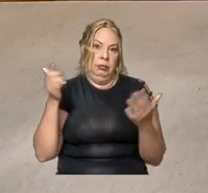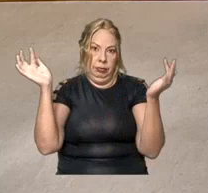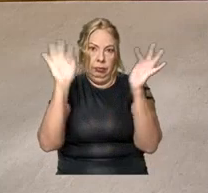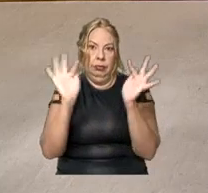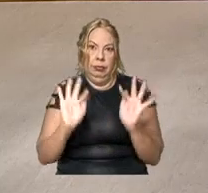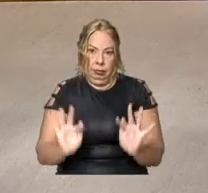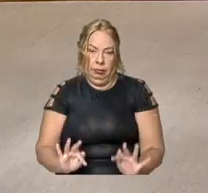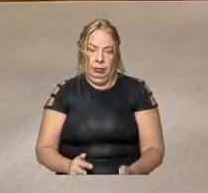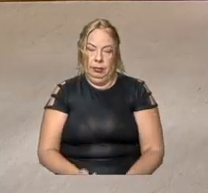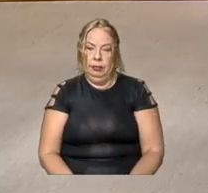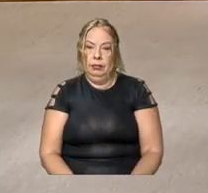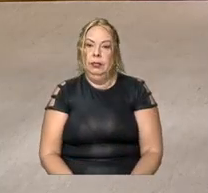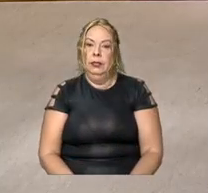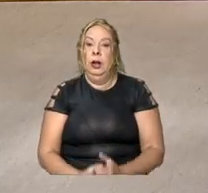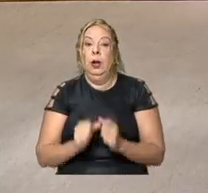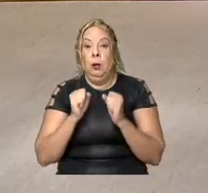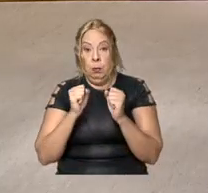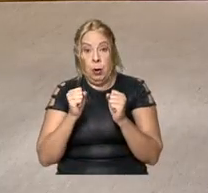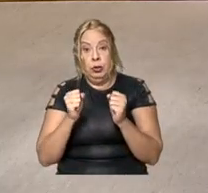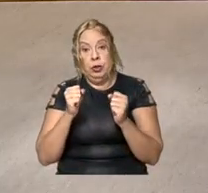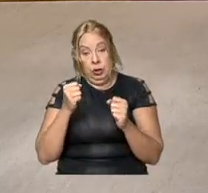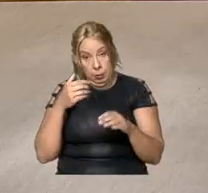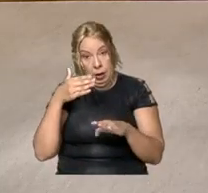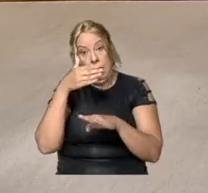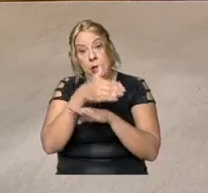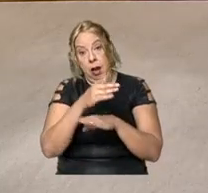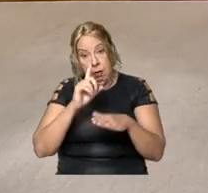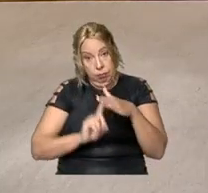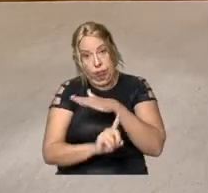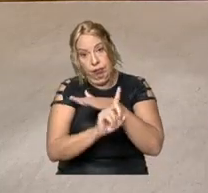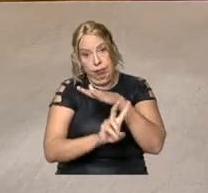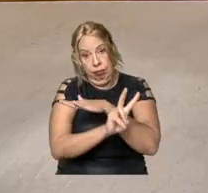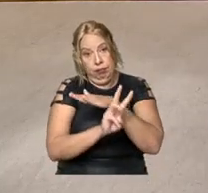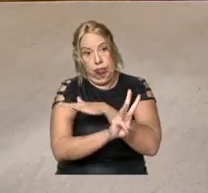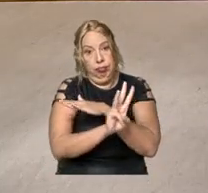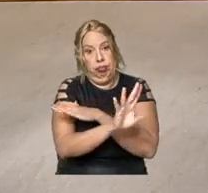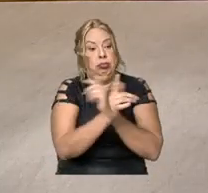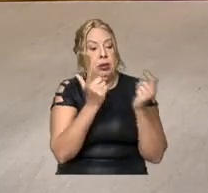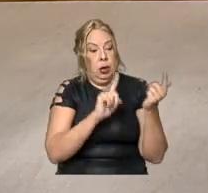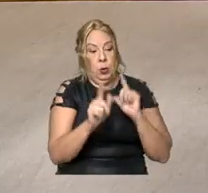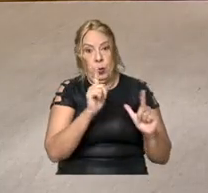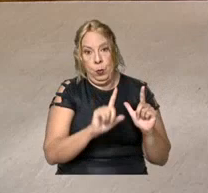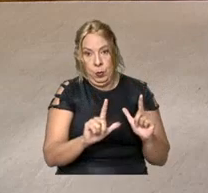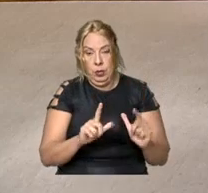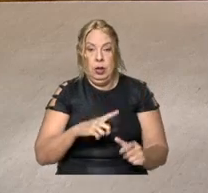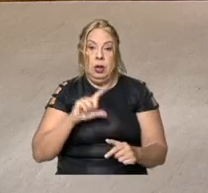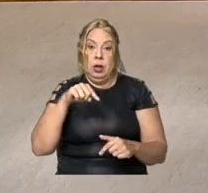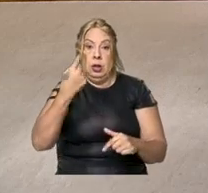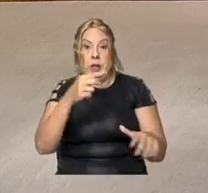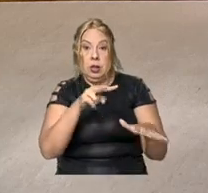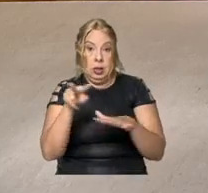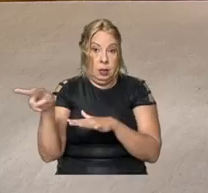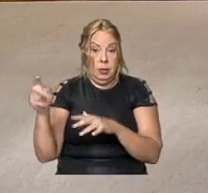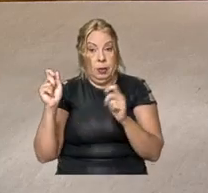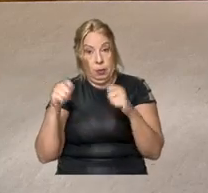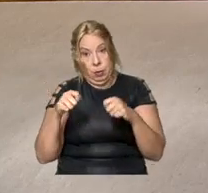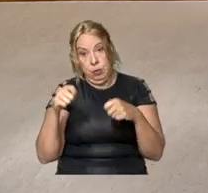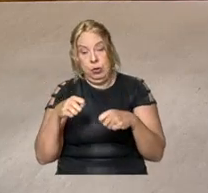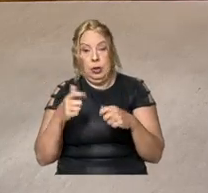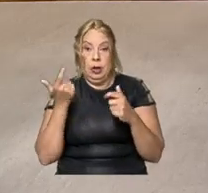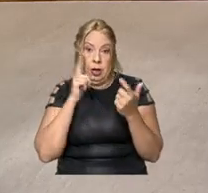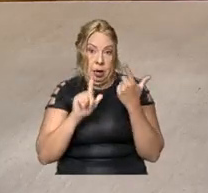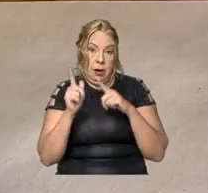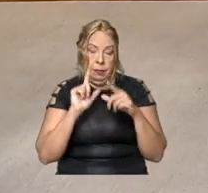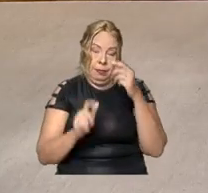estonteante. Você pode também entrar para esse time de contemplados, adquira já seu título, não perde tempo não, pois semana que vem é dupla chance, tá?